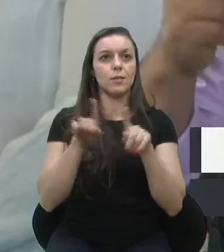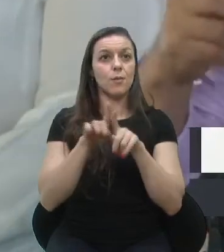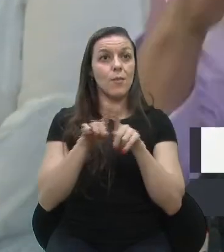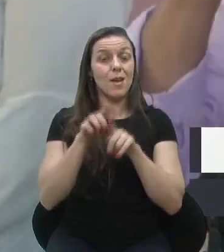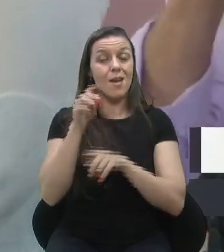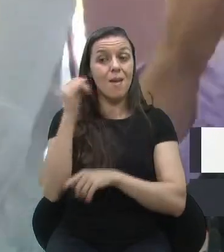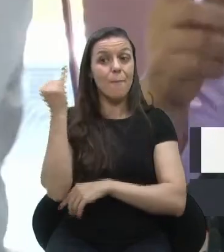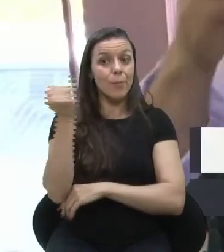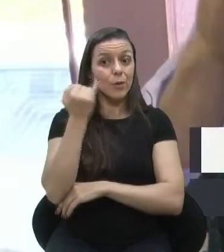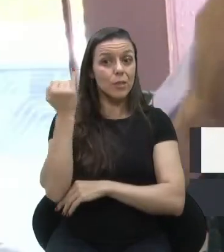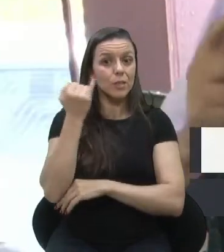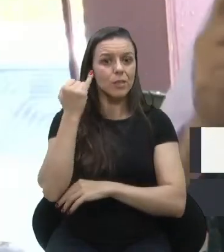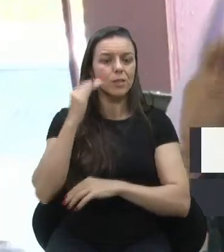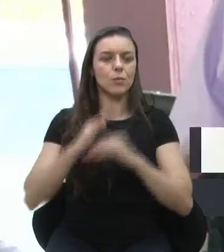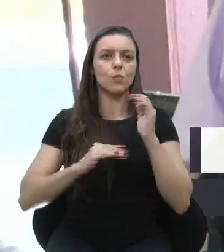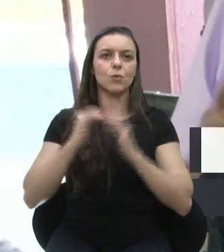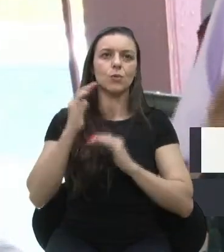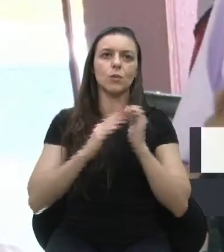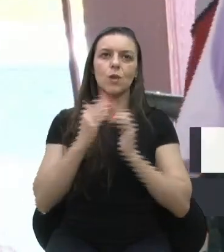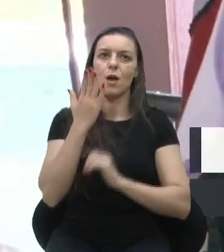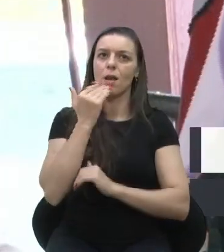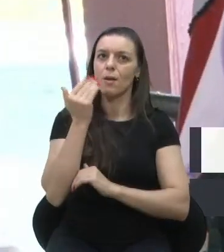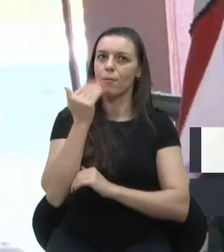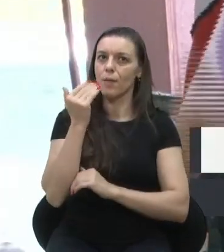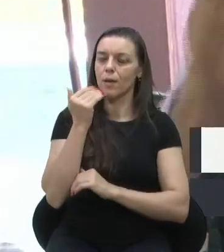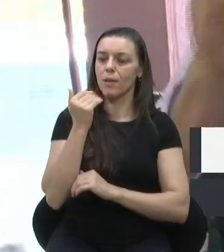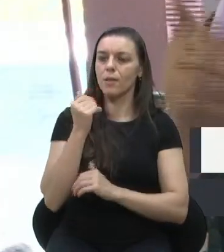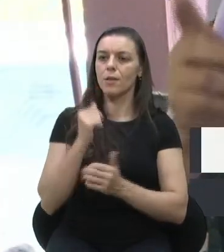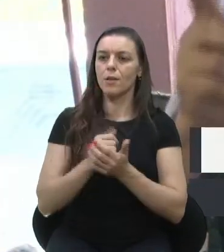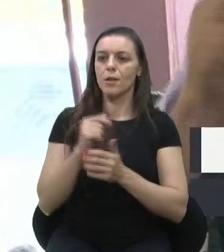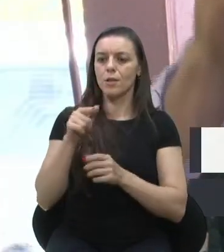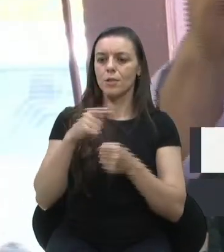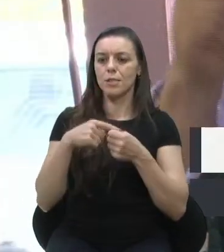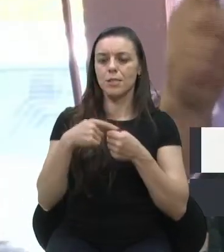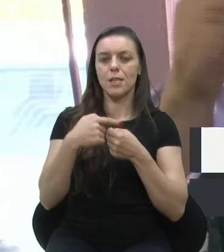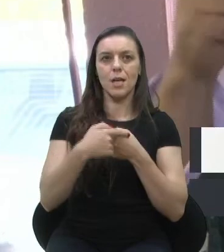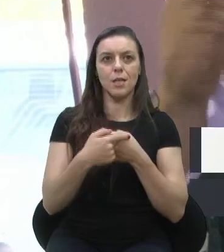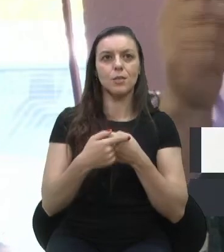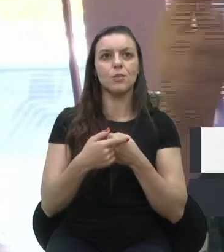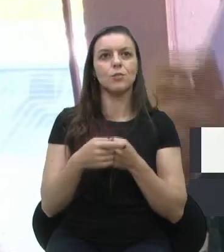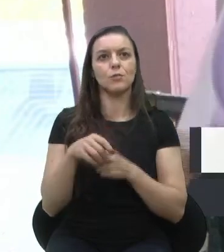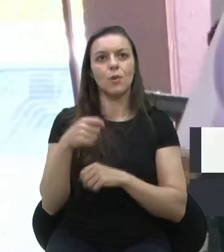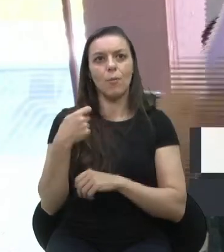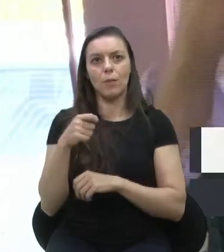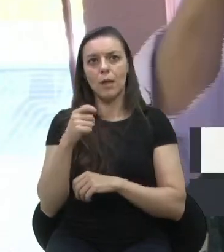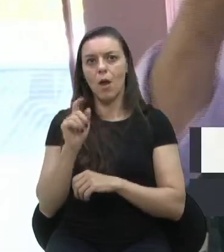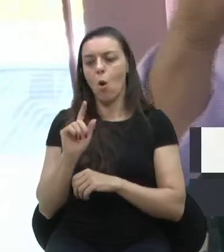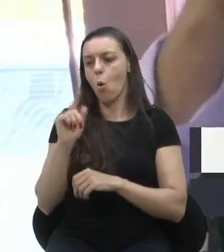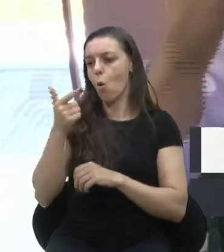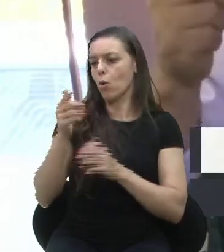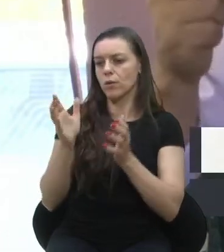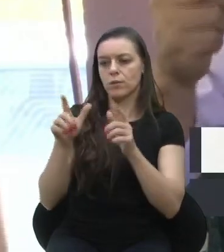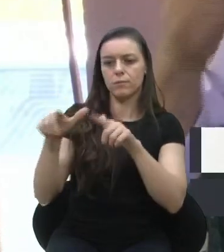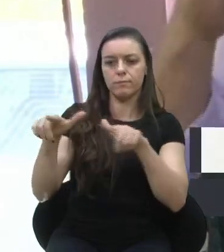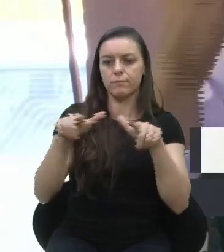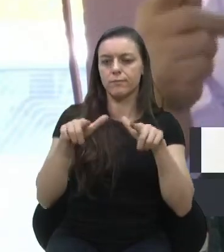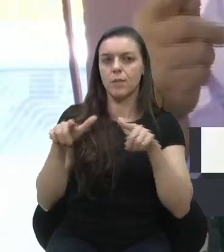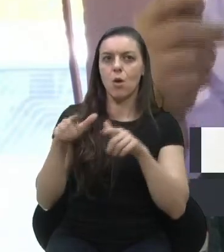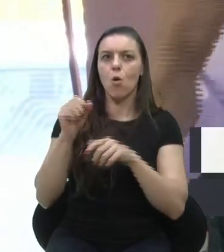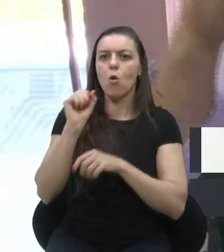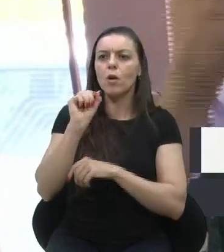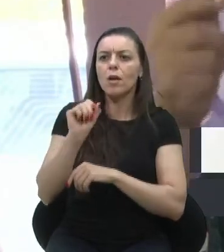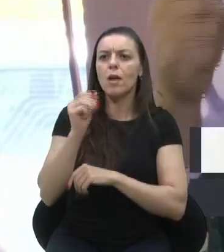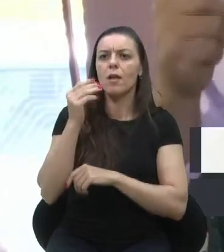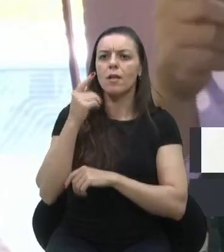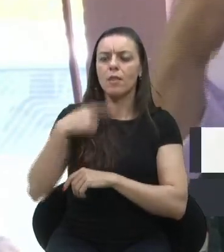importância da produção de alimento na nossa cidade não precisa falar mal das outras que a teoria o que seria de